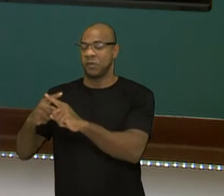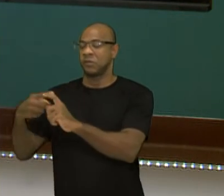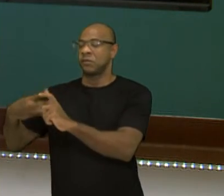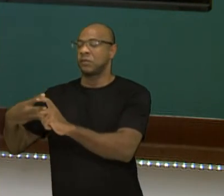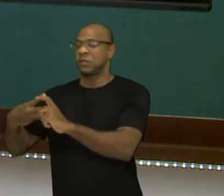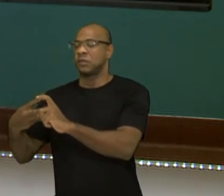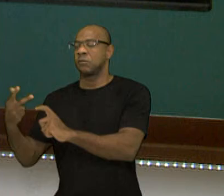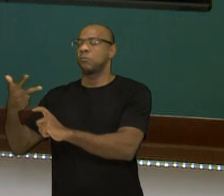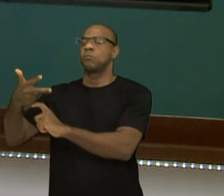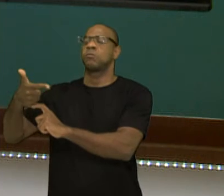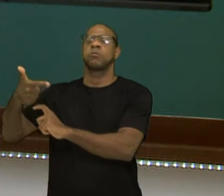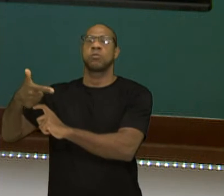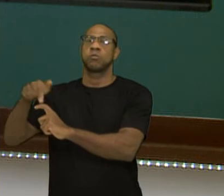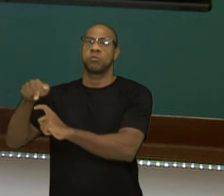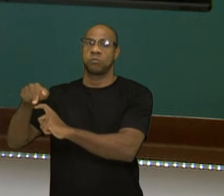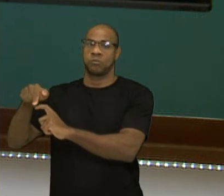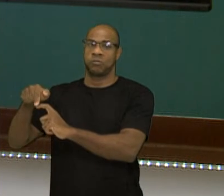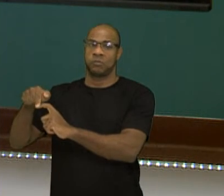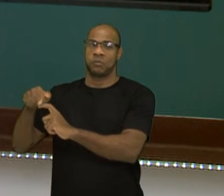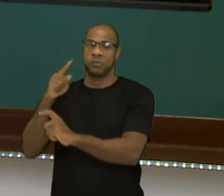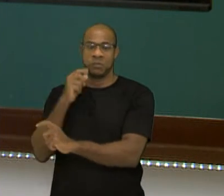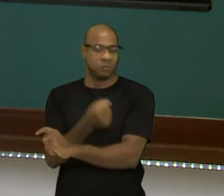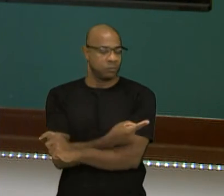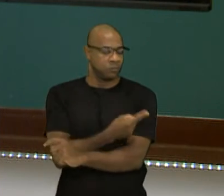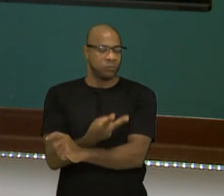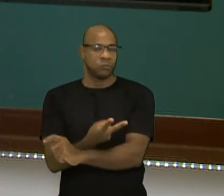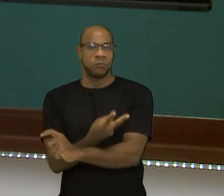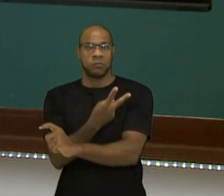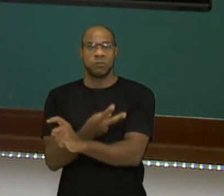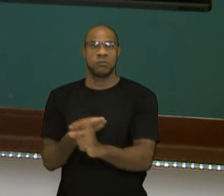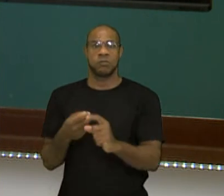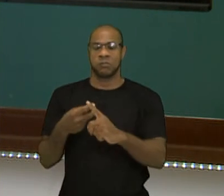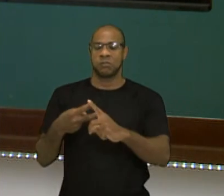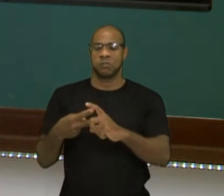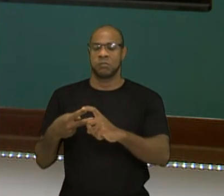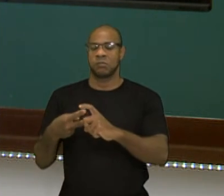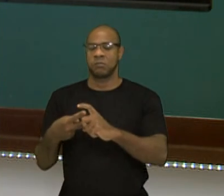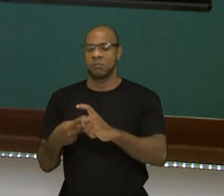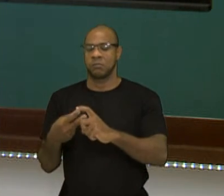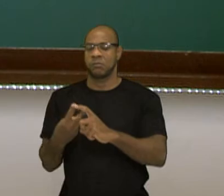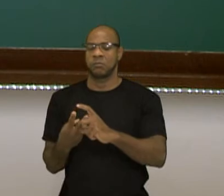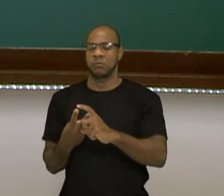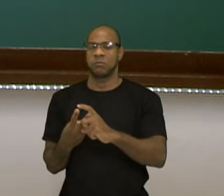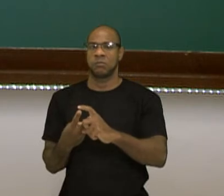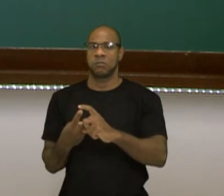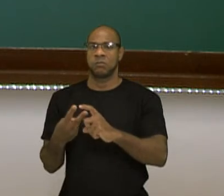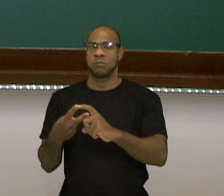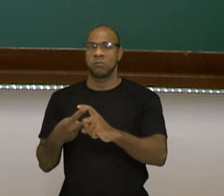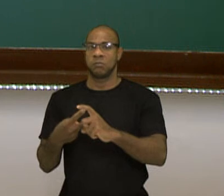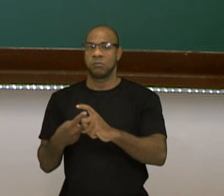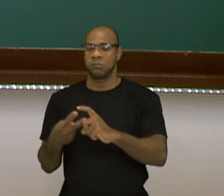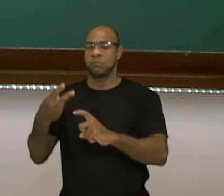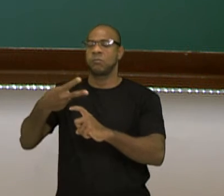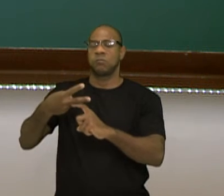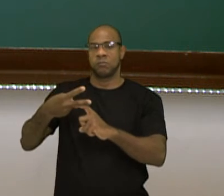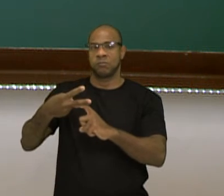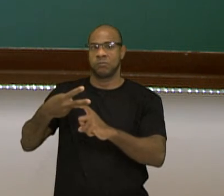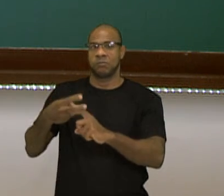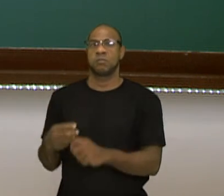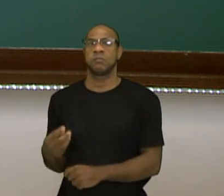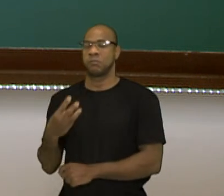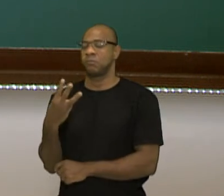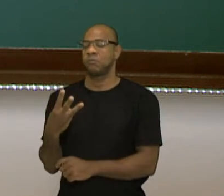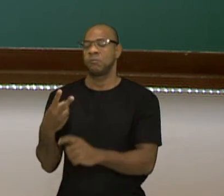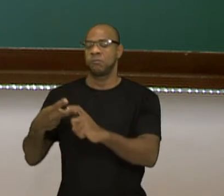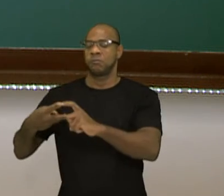porque o fator 2 aparece 2 vezes, e 3 ao quadrado, porque o fator 3 aparece 2 vezes. Mas,